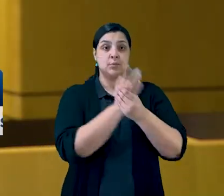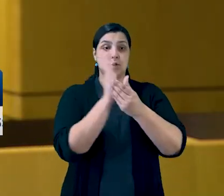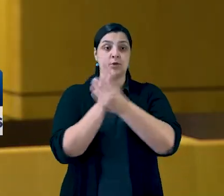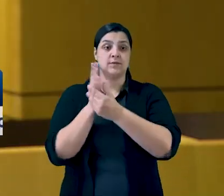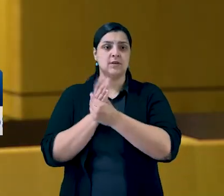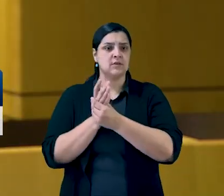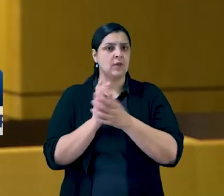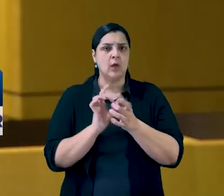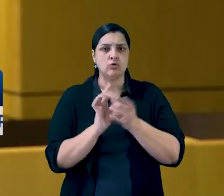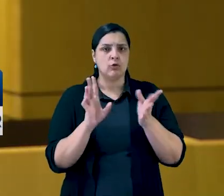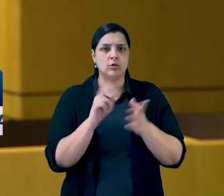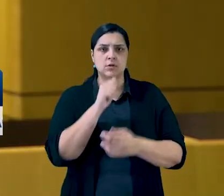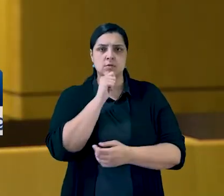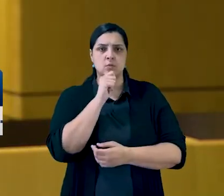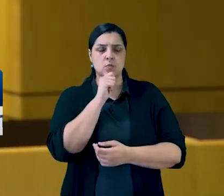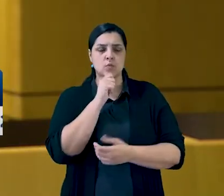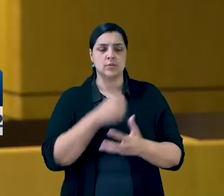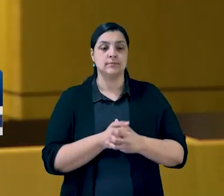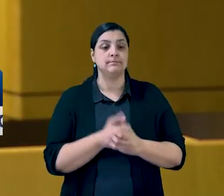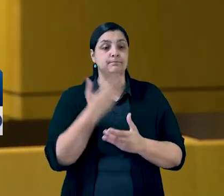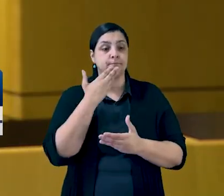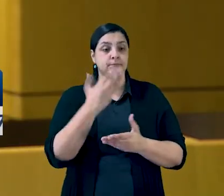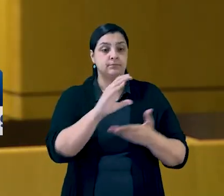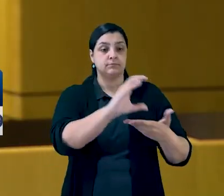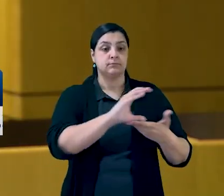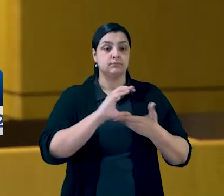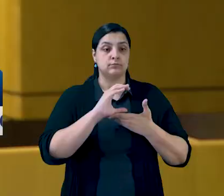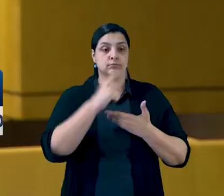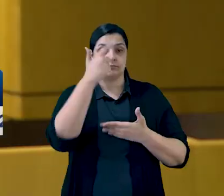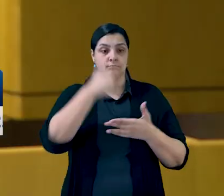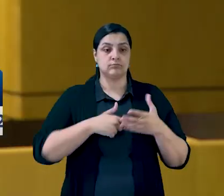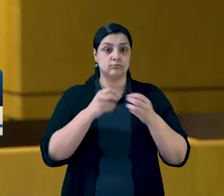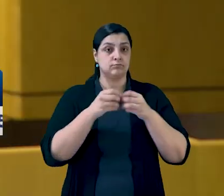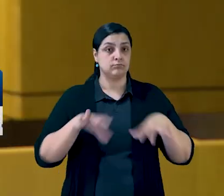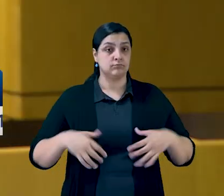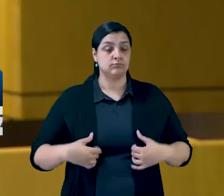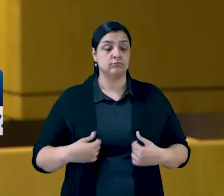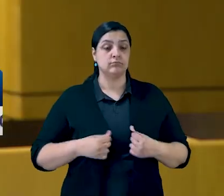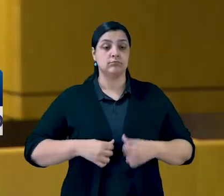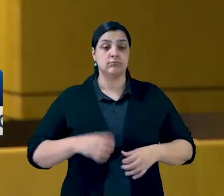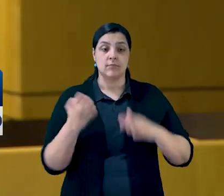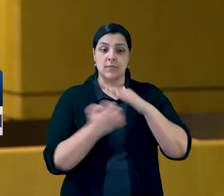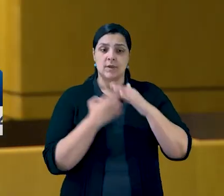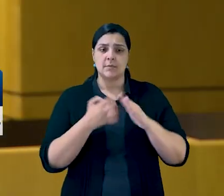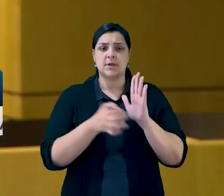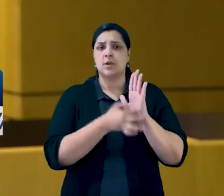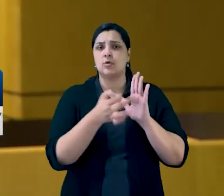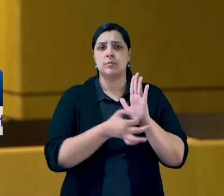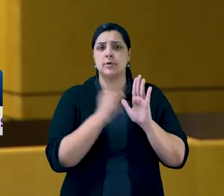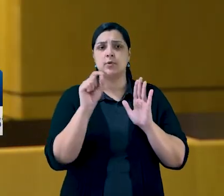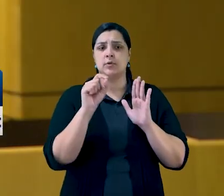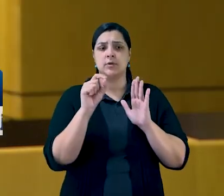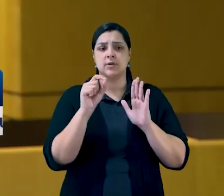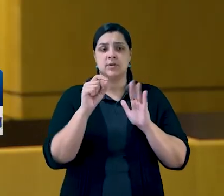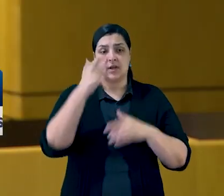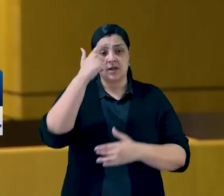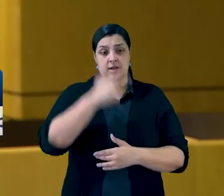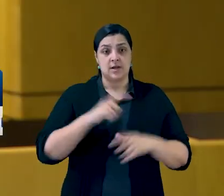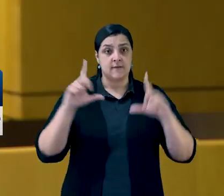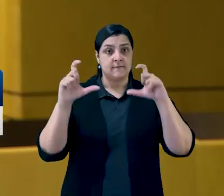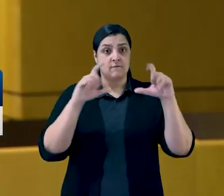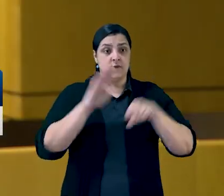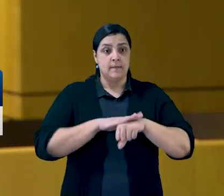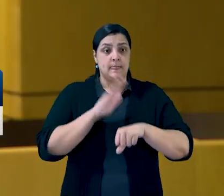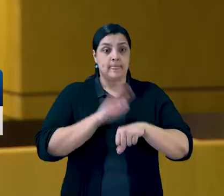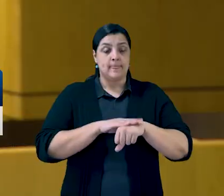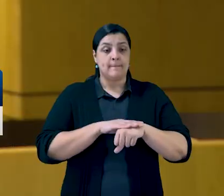24 ações sem autorização. Por isso, pediu indenização por danos morais. Em defesa, a empresa argumentou que as fotos